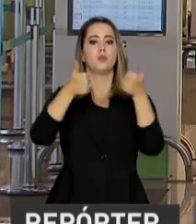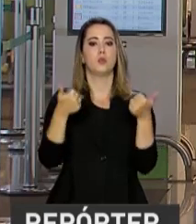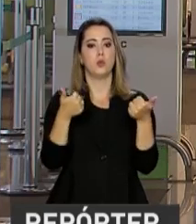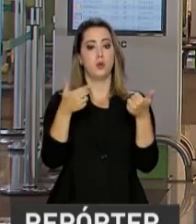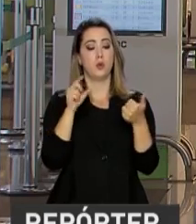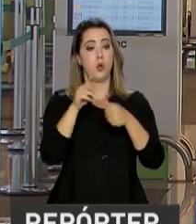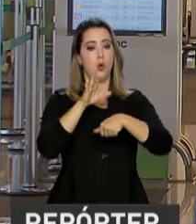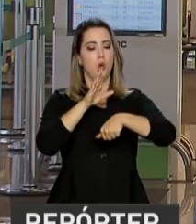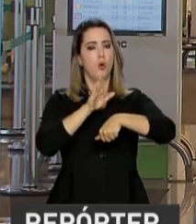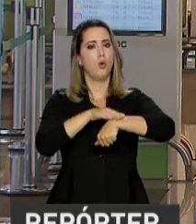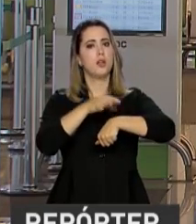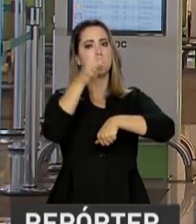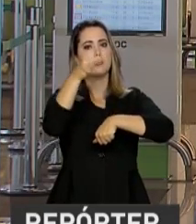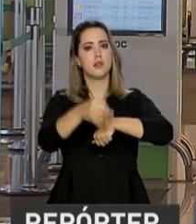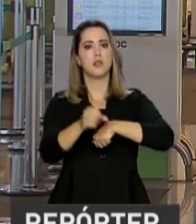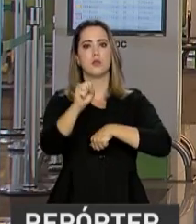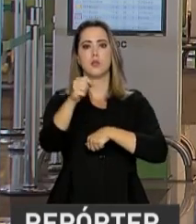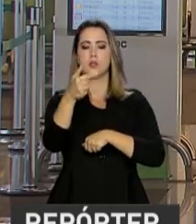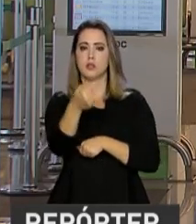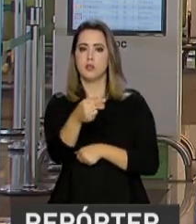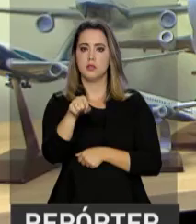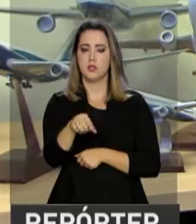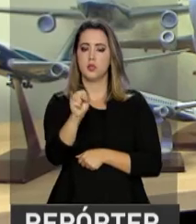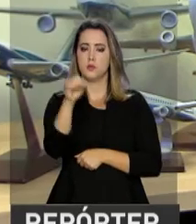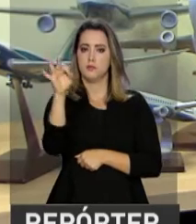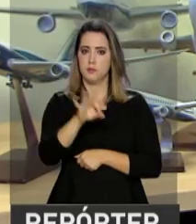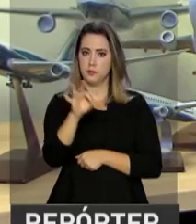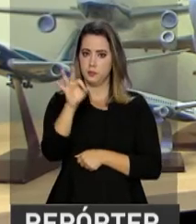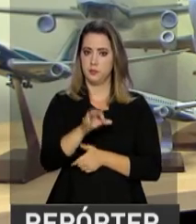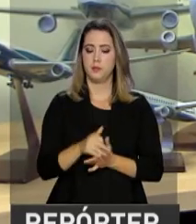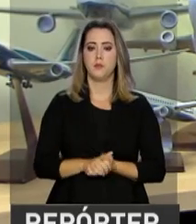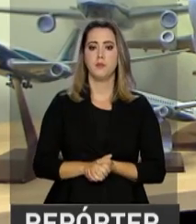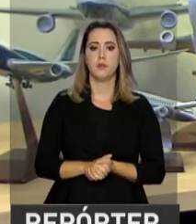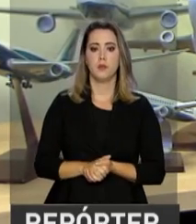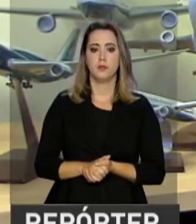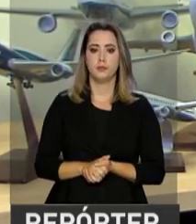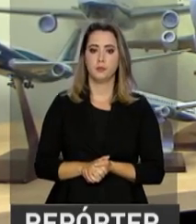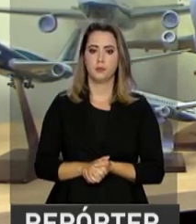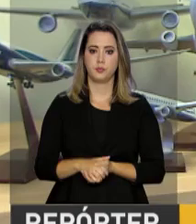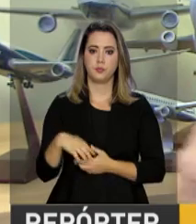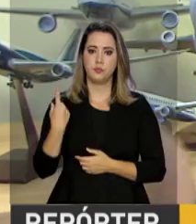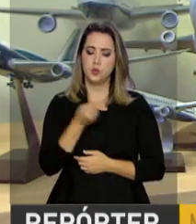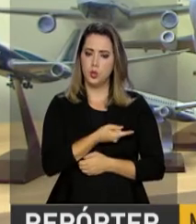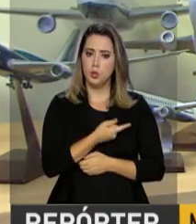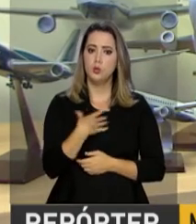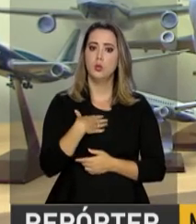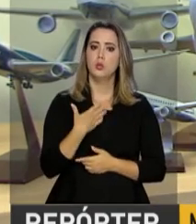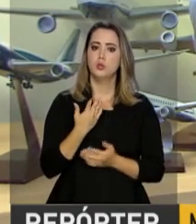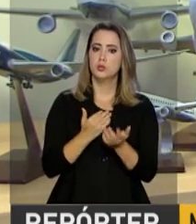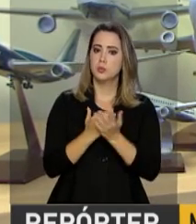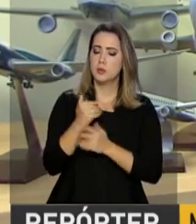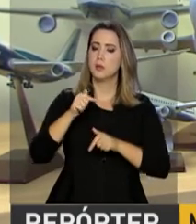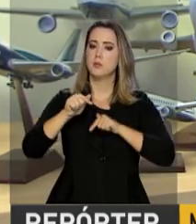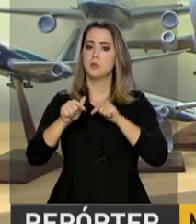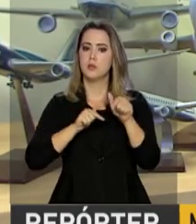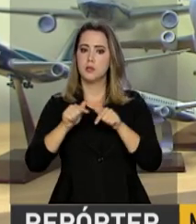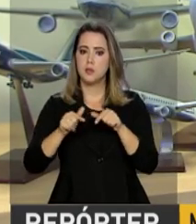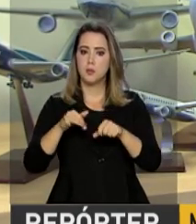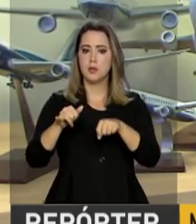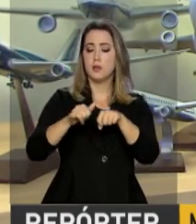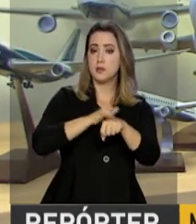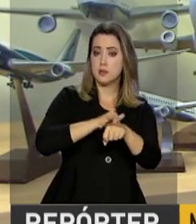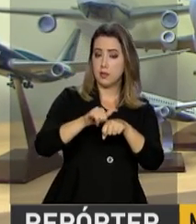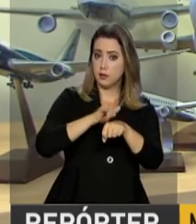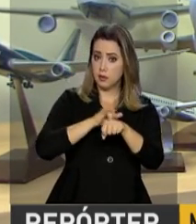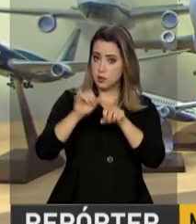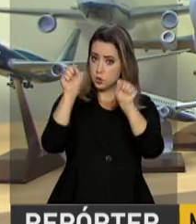índice de pontualidade de 87,8%. A partir do momento que nós fomos criando ferramentas de gestão do